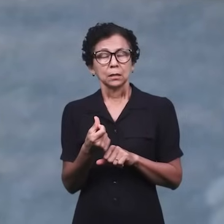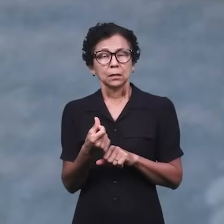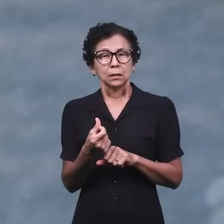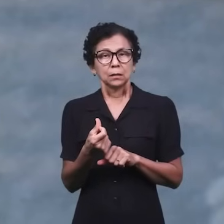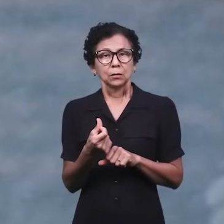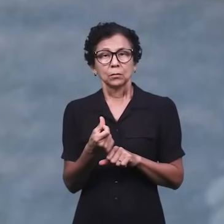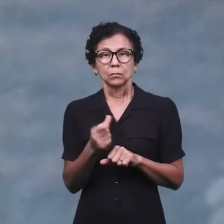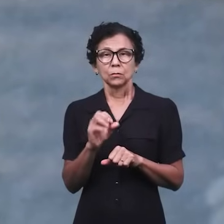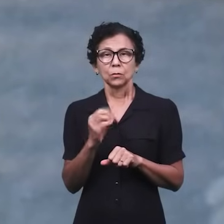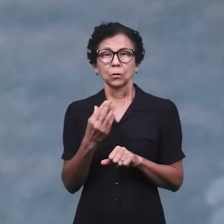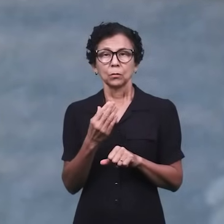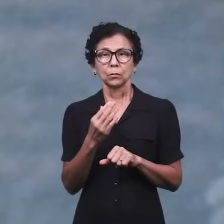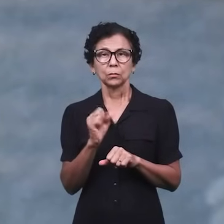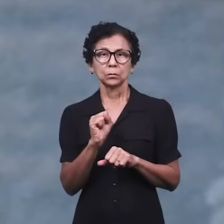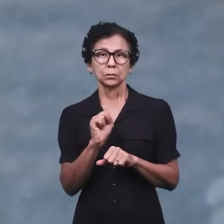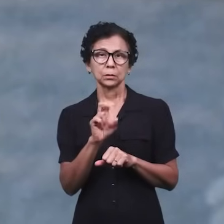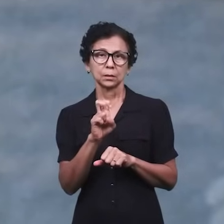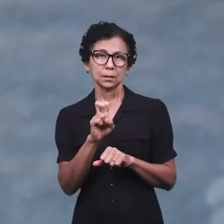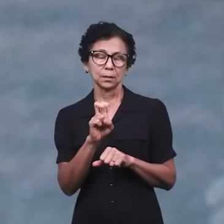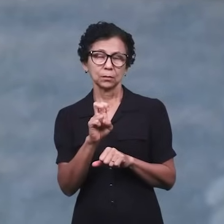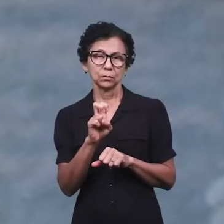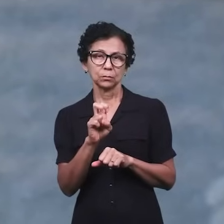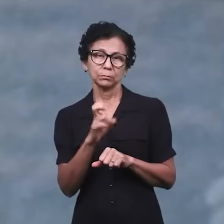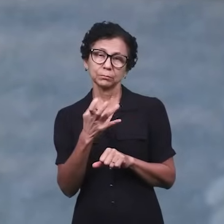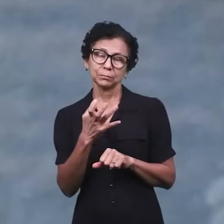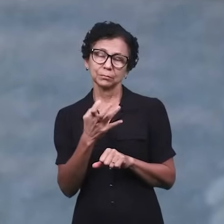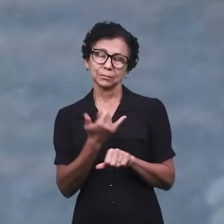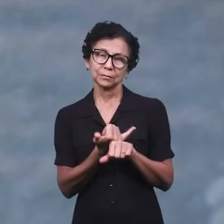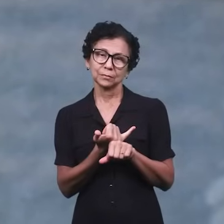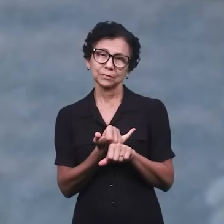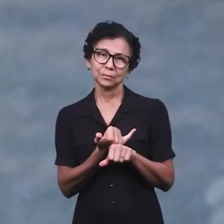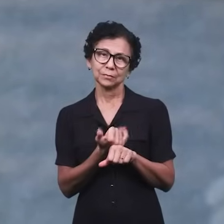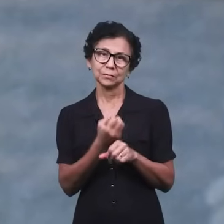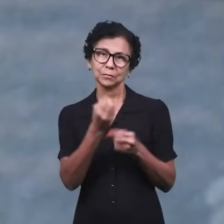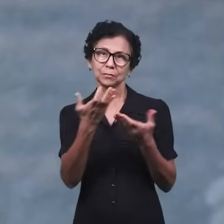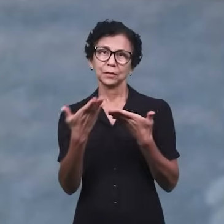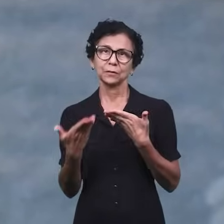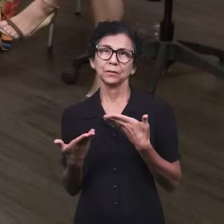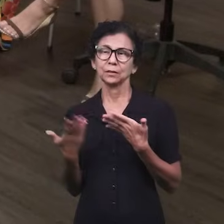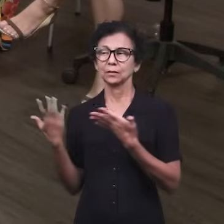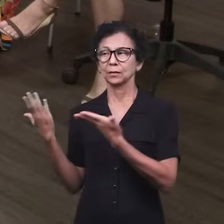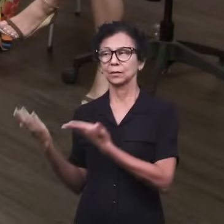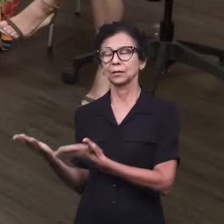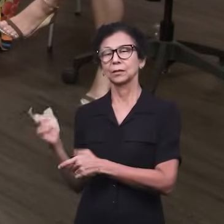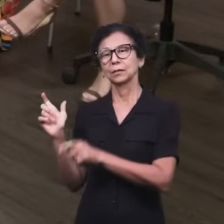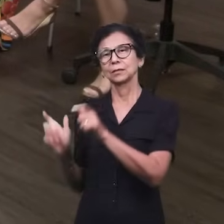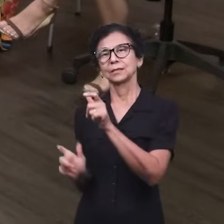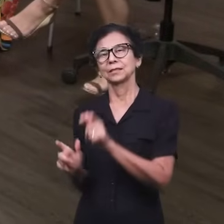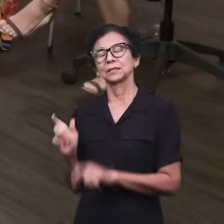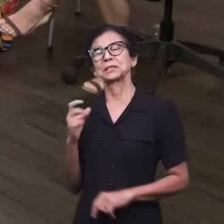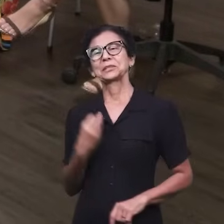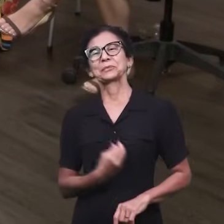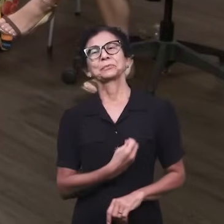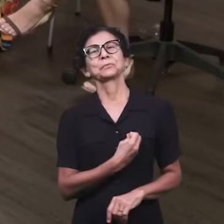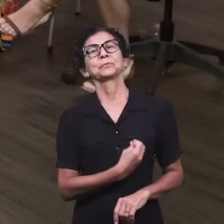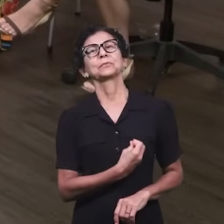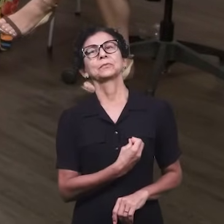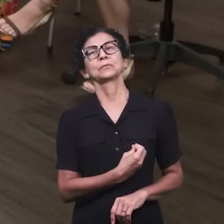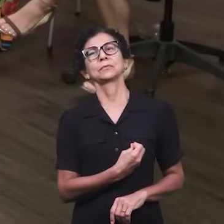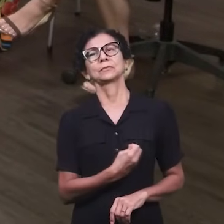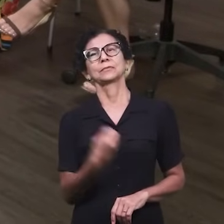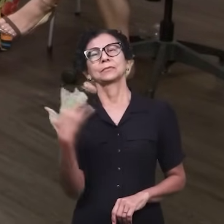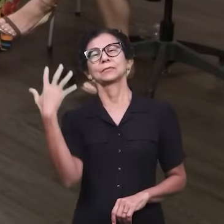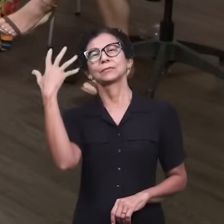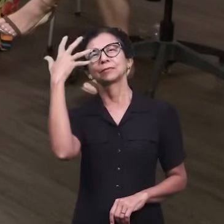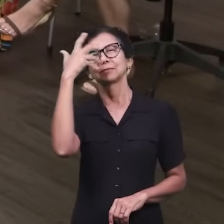Embratel ou pelo canal 85 da SKY Livre também seja bem-vindo ao nosso conteúdo de hoje e aqui você vê quem são as pessoas que estão